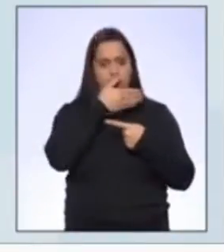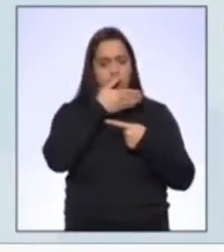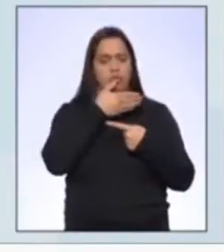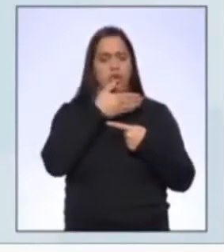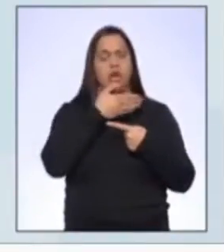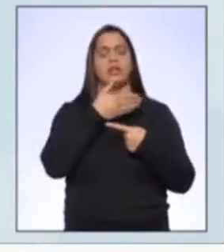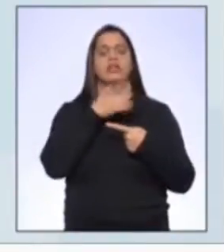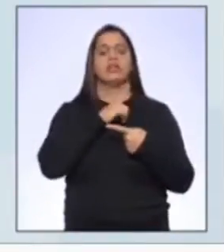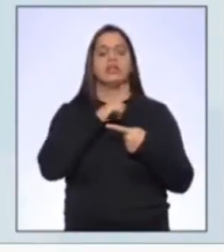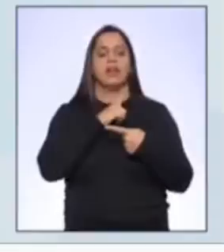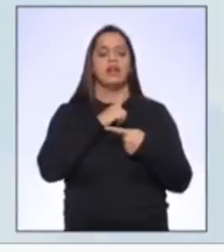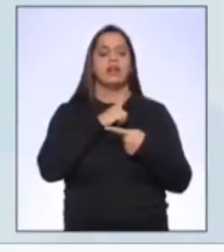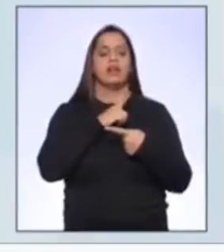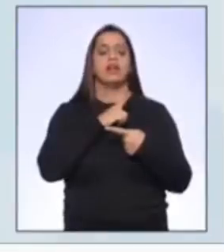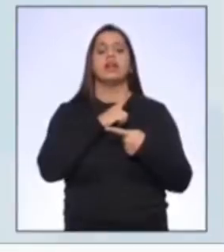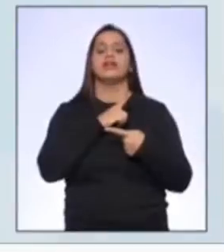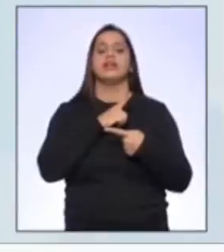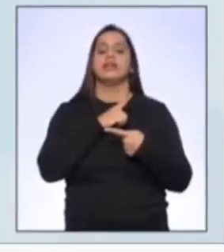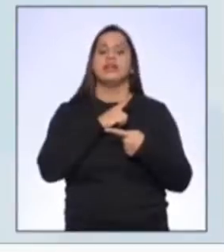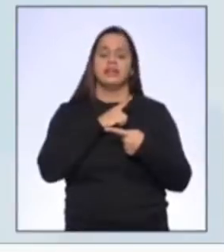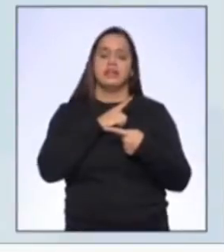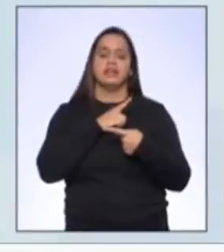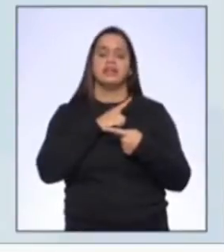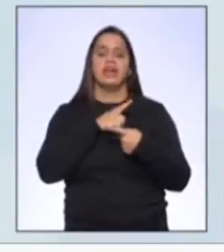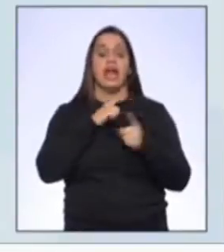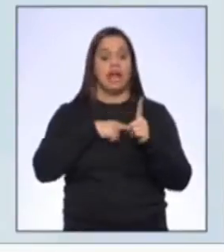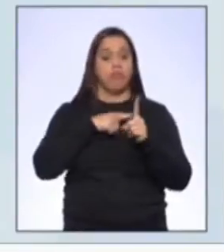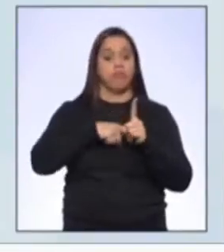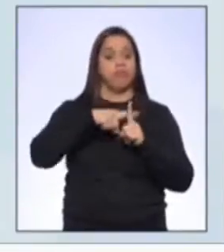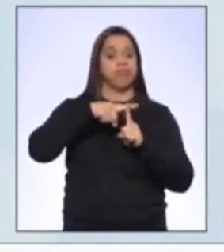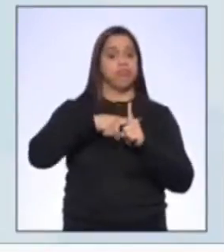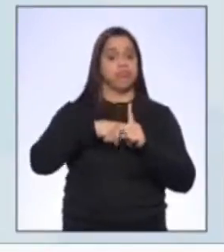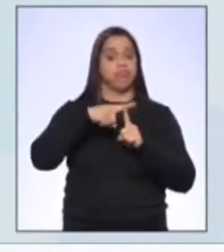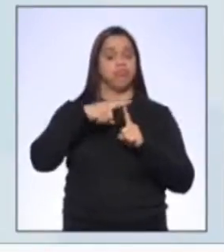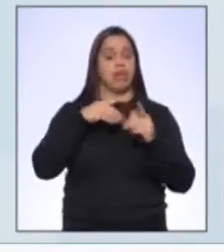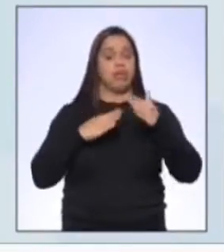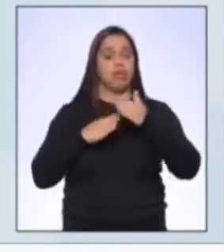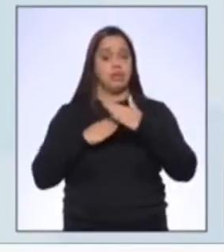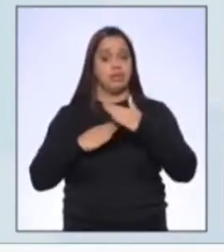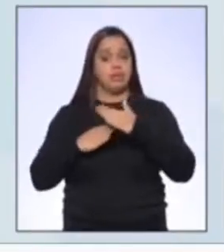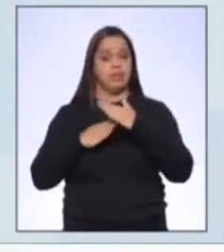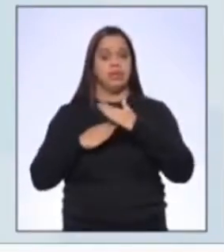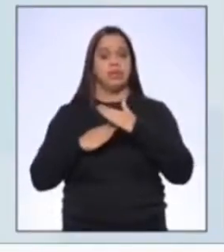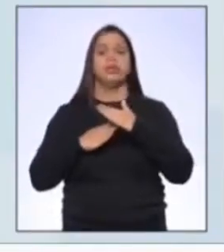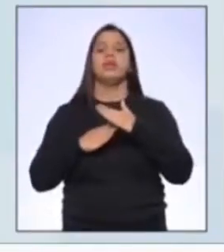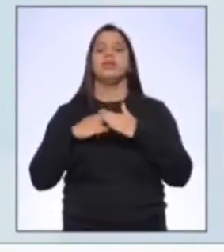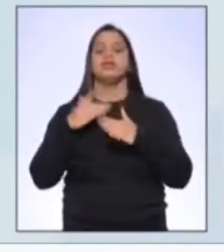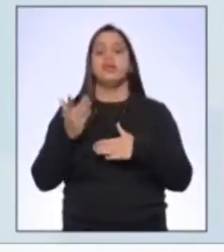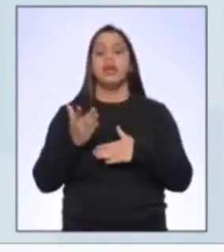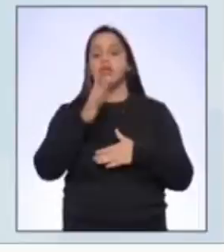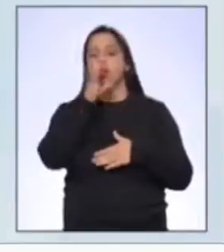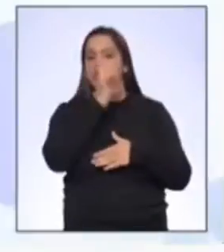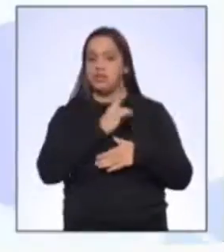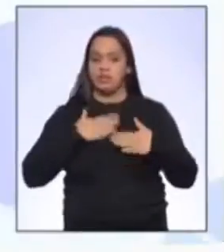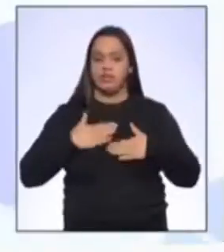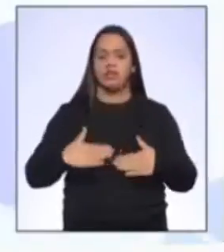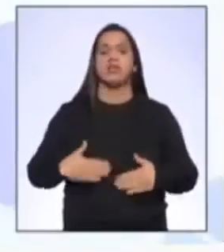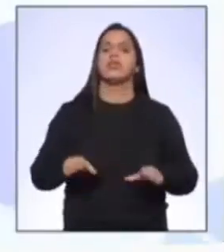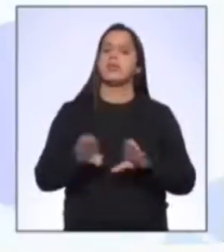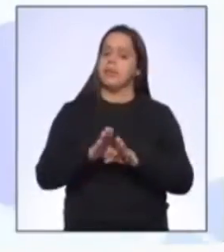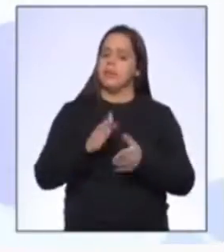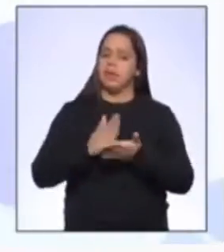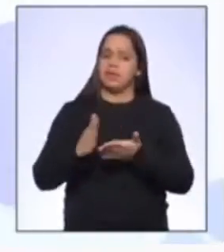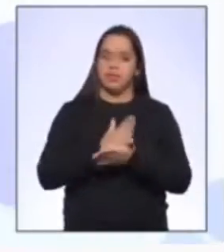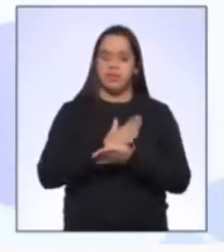deficientes visuais nós temos é o grau das limitações das deficiências físicas também são